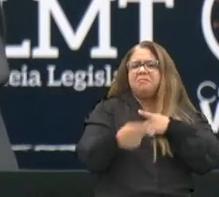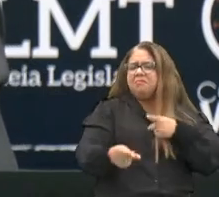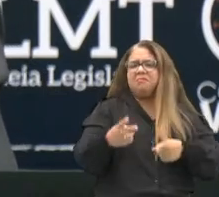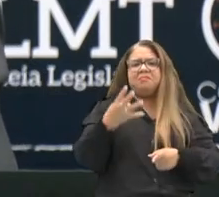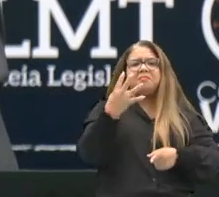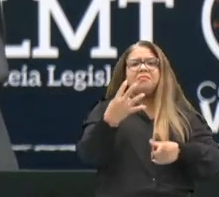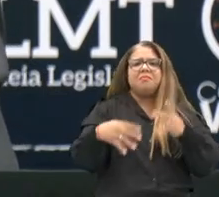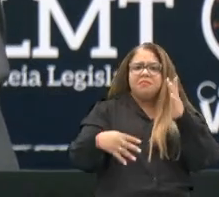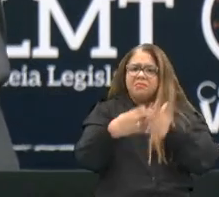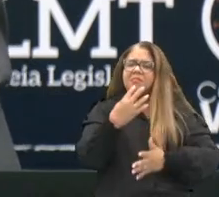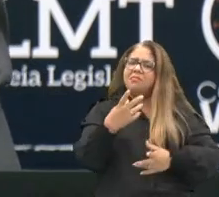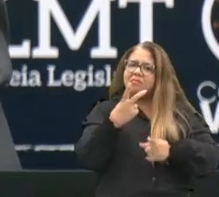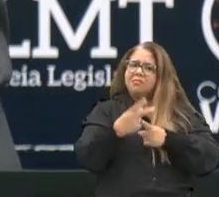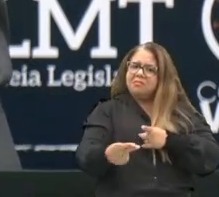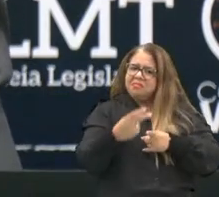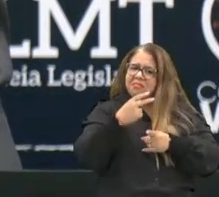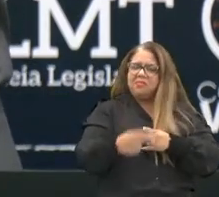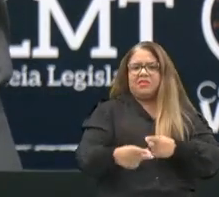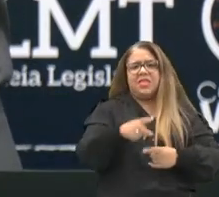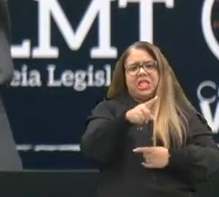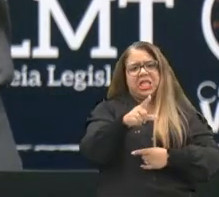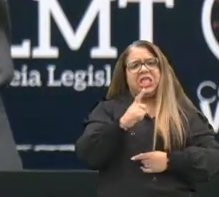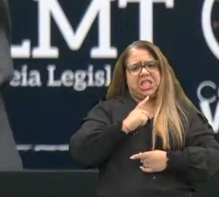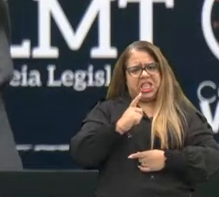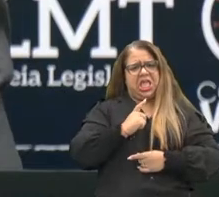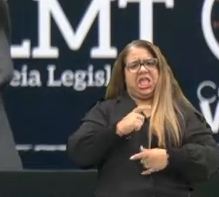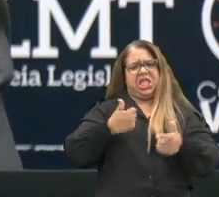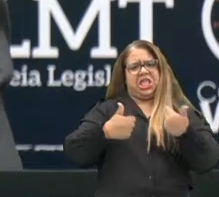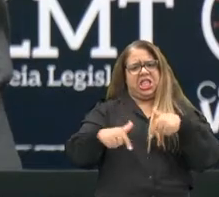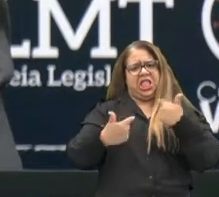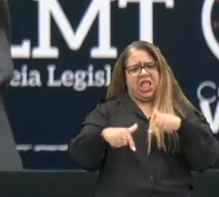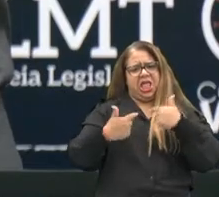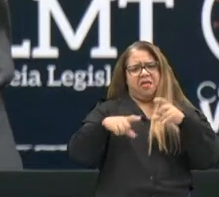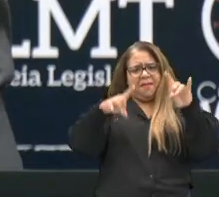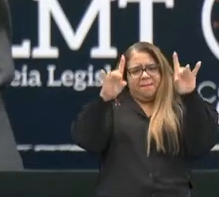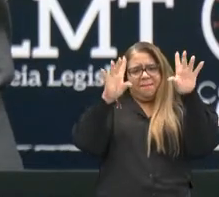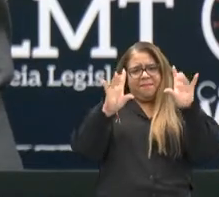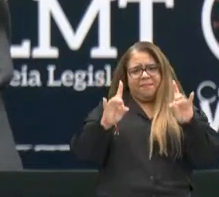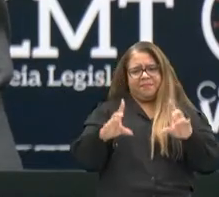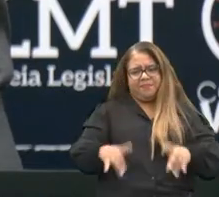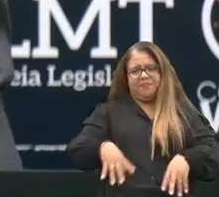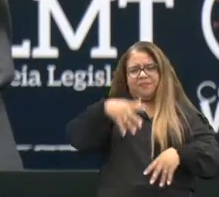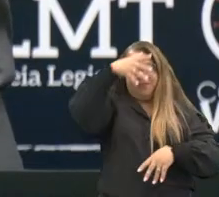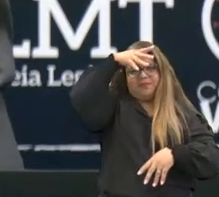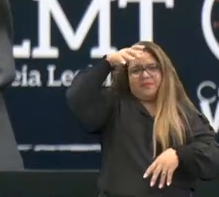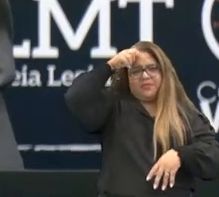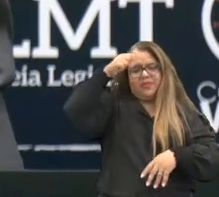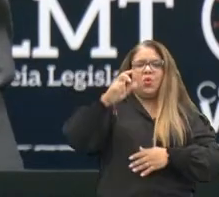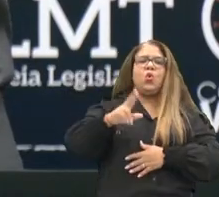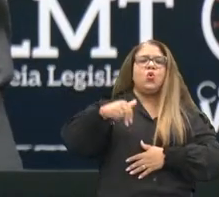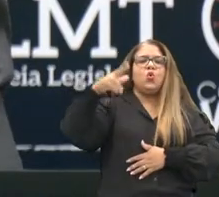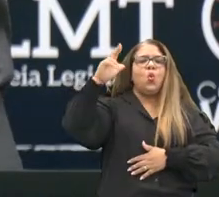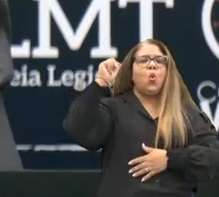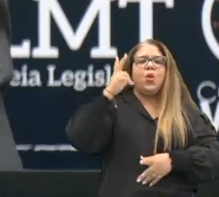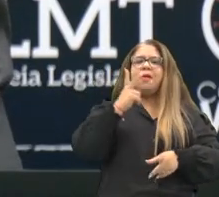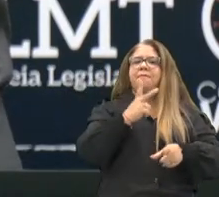A lista de serviços prestados por ele a Mato Grosso e Brasil não serão superados por